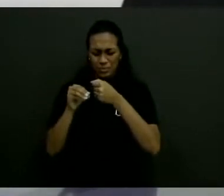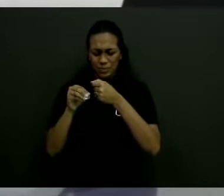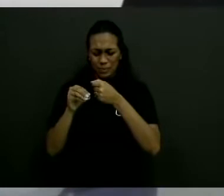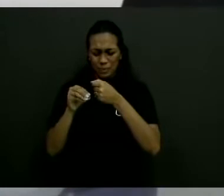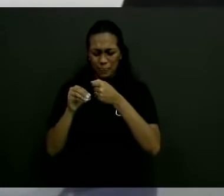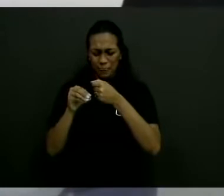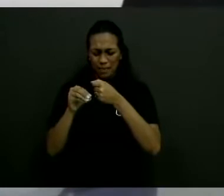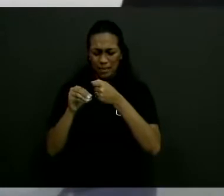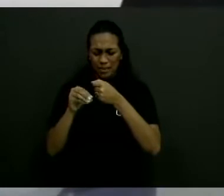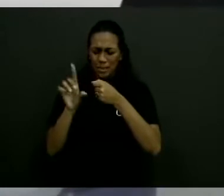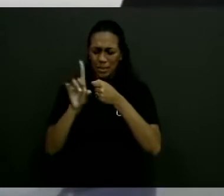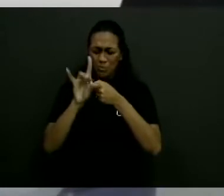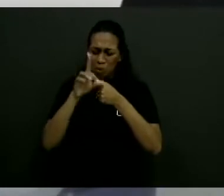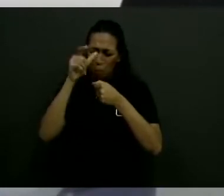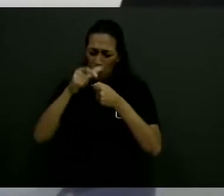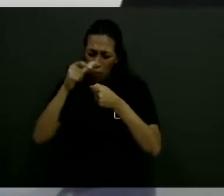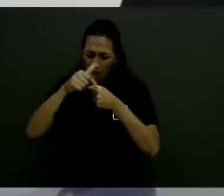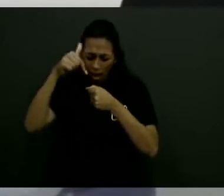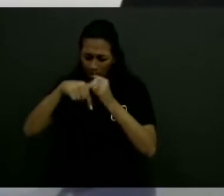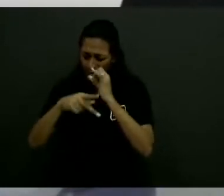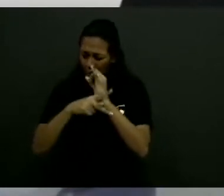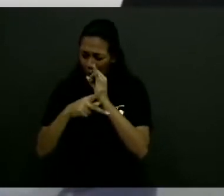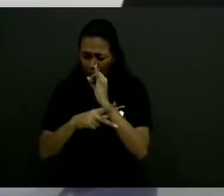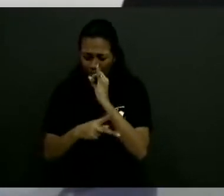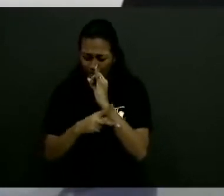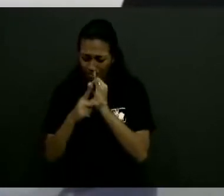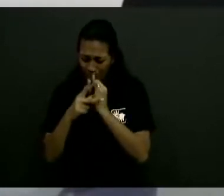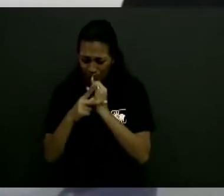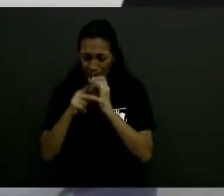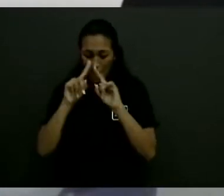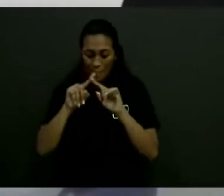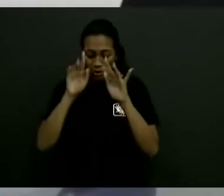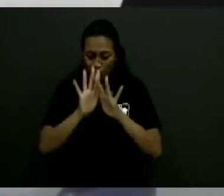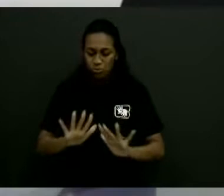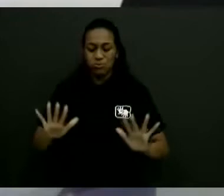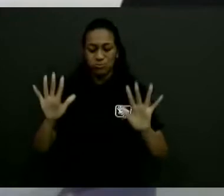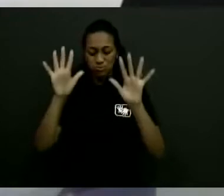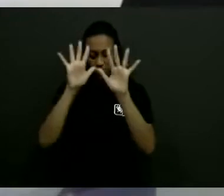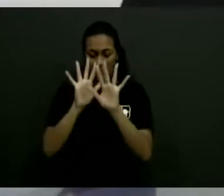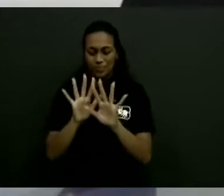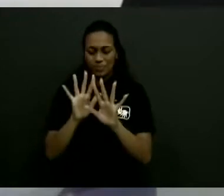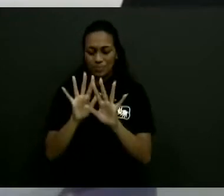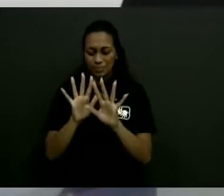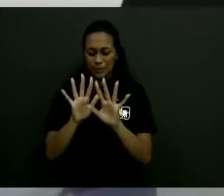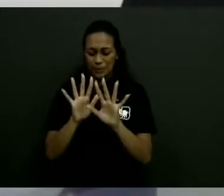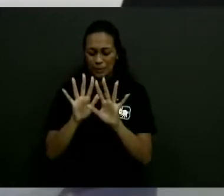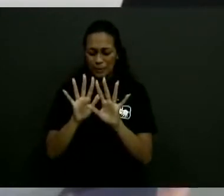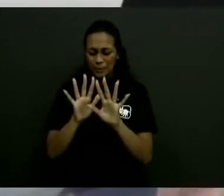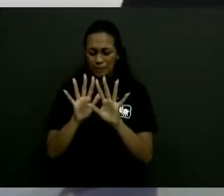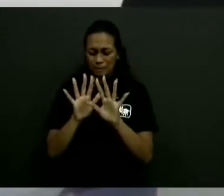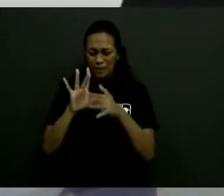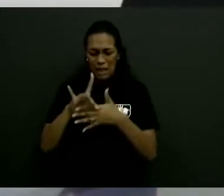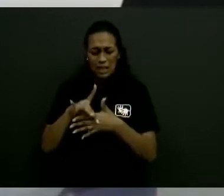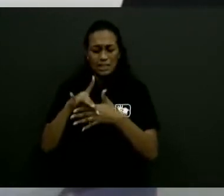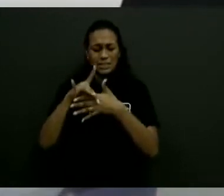os nossos líderes locais. Not only our local leaders. Mas nossos líderes regionais. But also our regional nossos leaders. Nossos